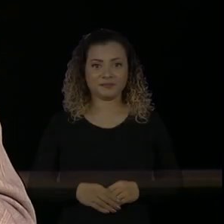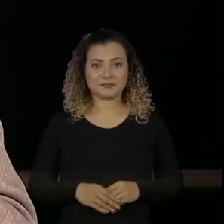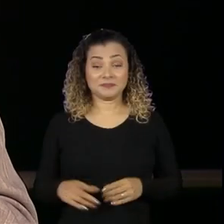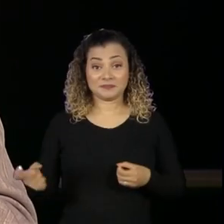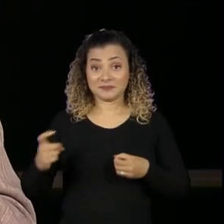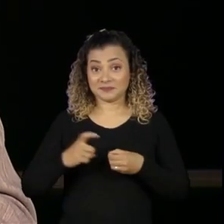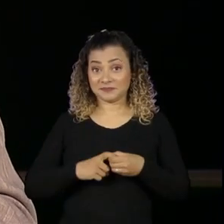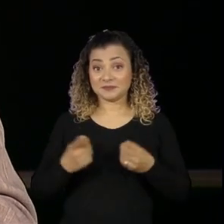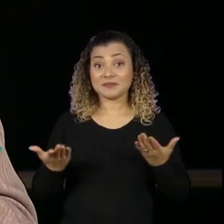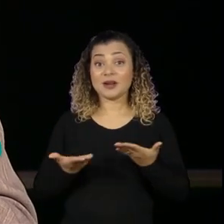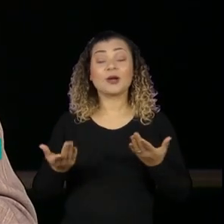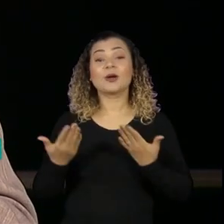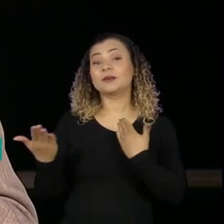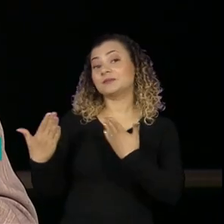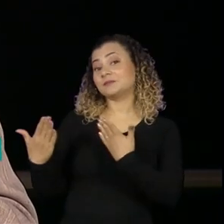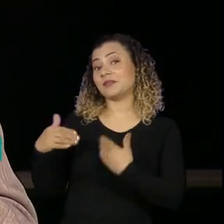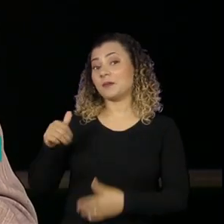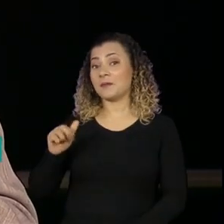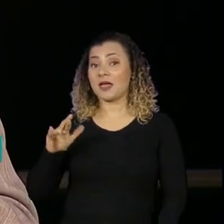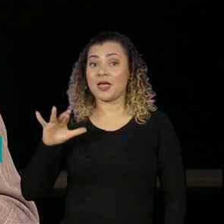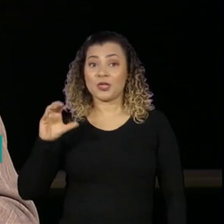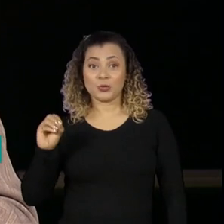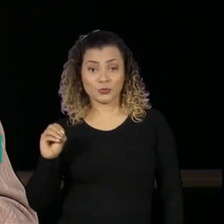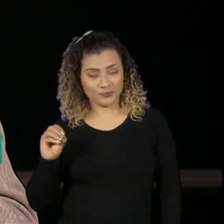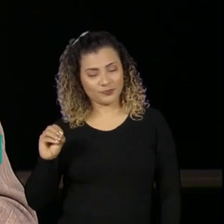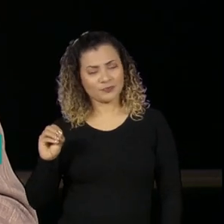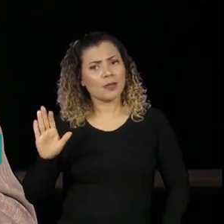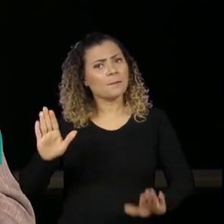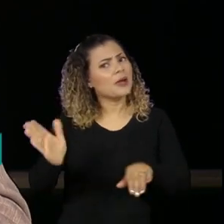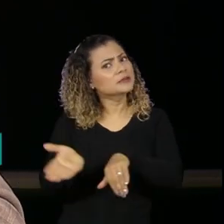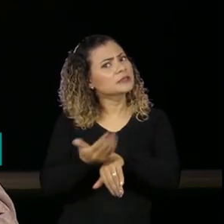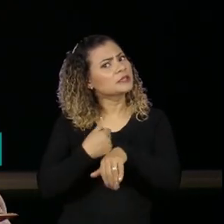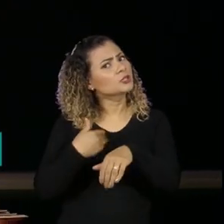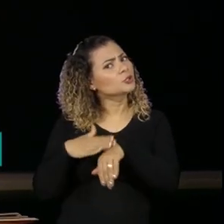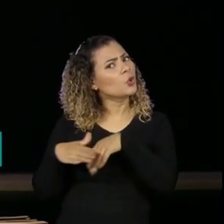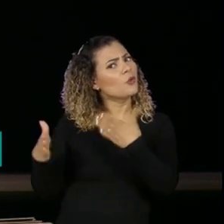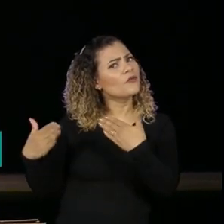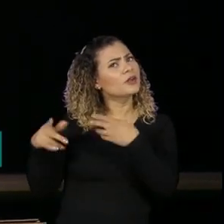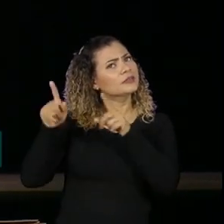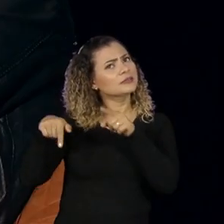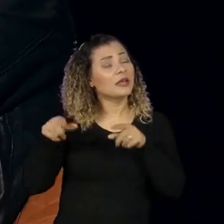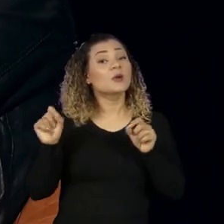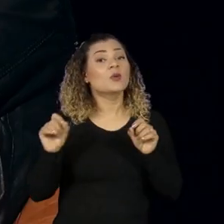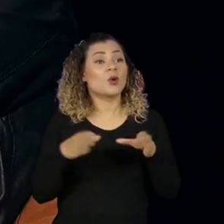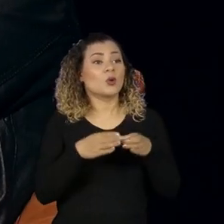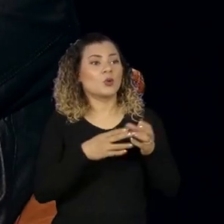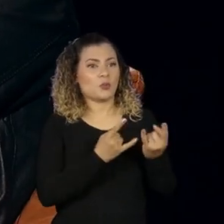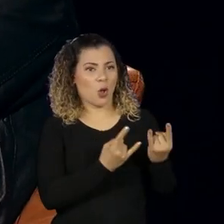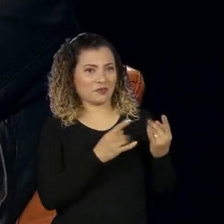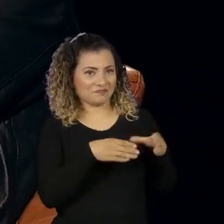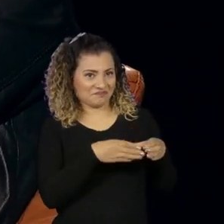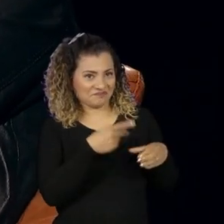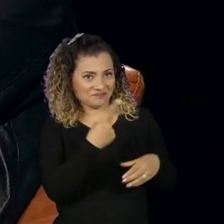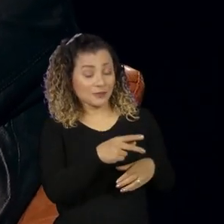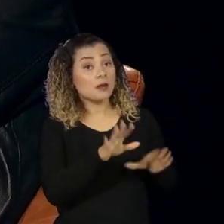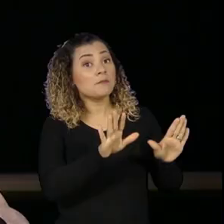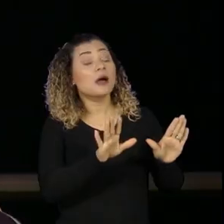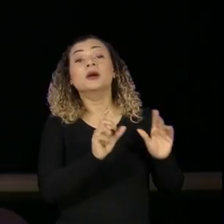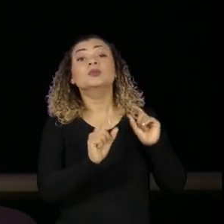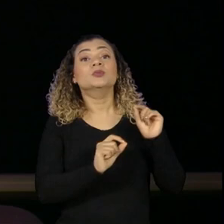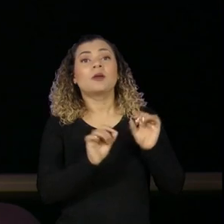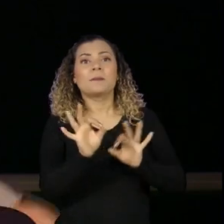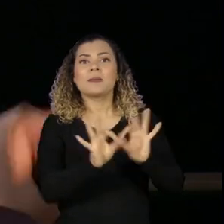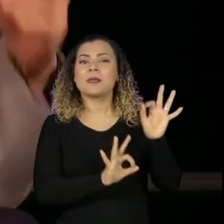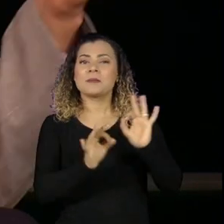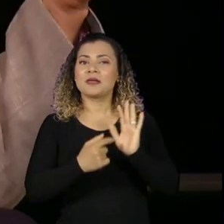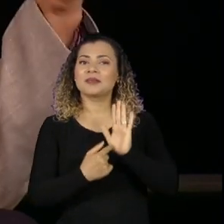Estamos de volta para o nosso papo com Mário Bortolotto. Mas antes da gente conversar sobre a sua banda Saco de Ratos, olha só o quadro que a gente